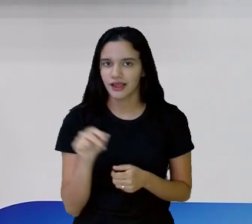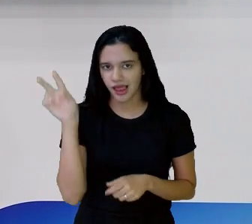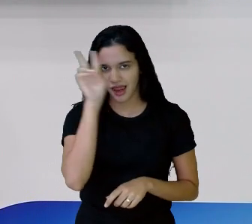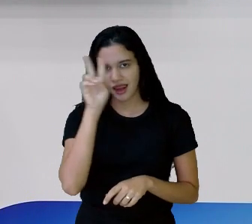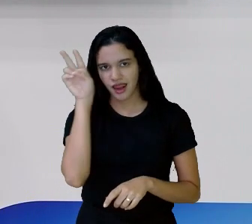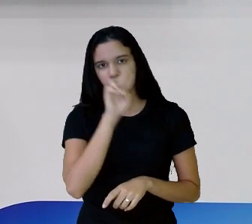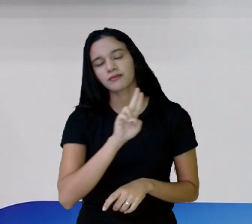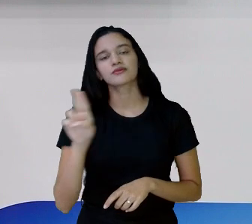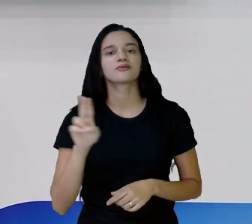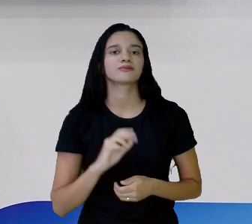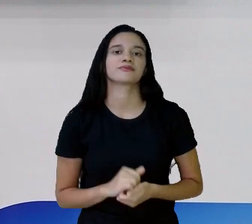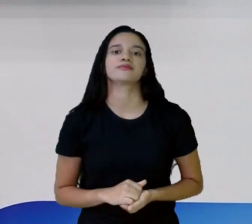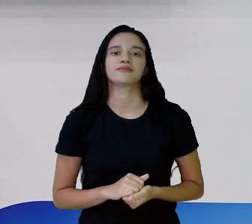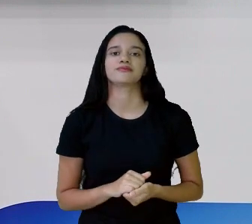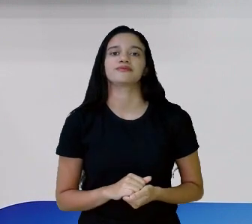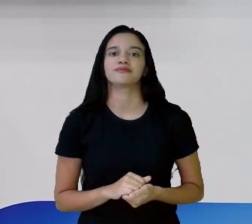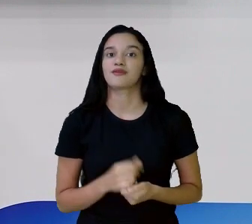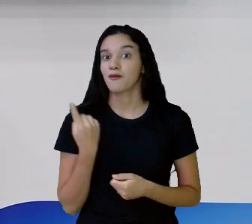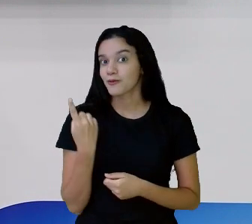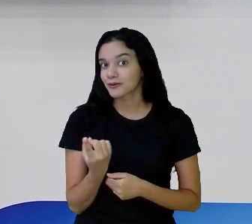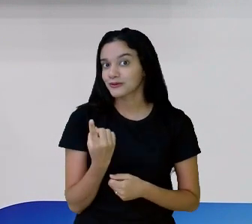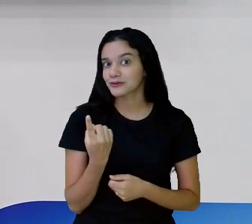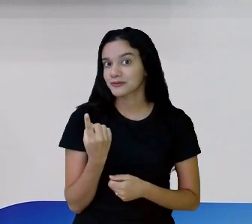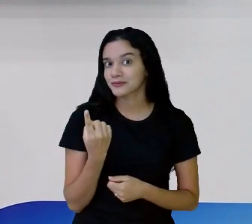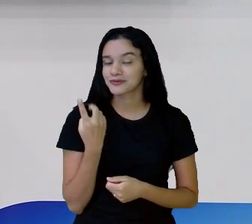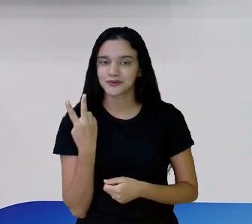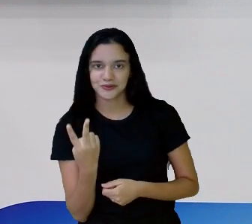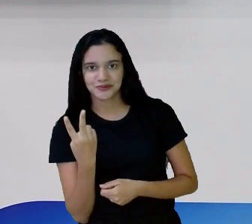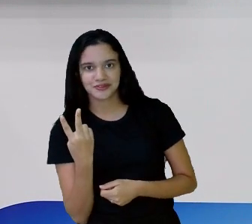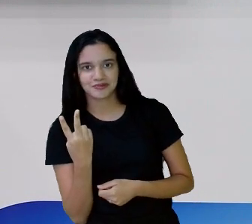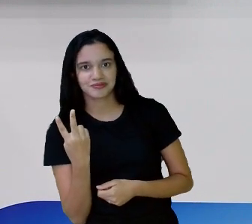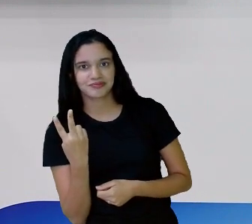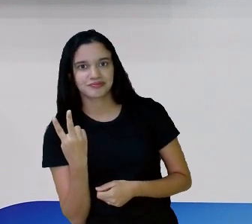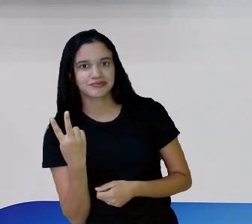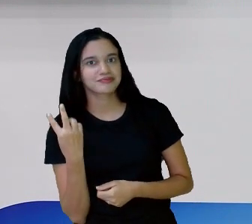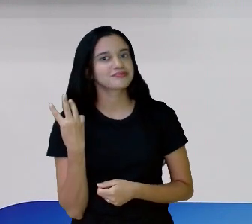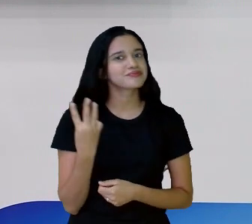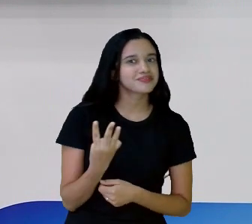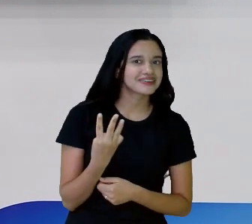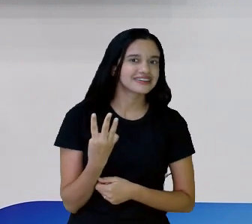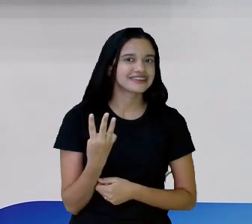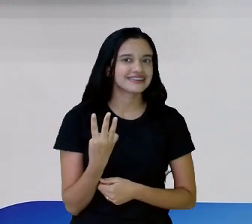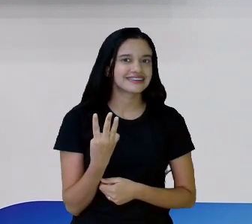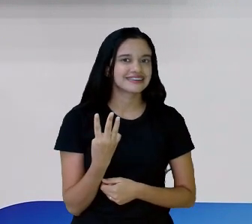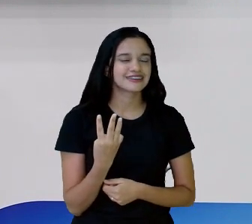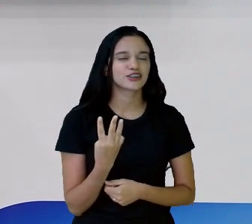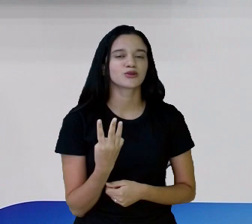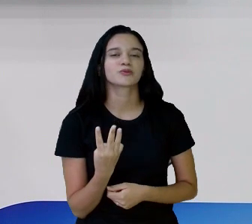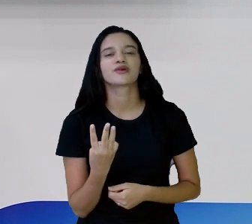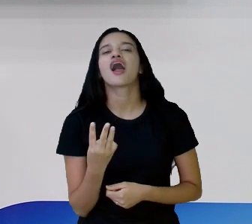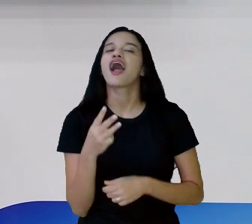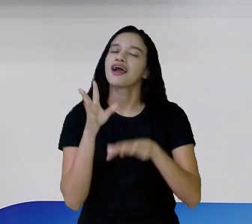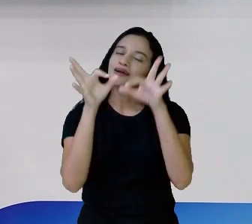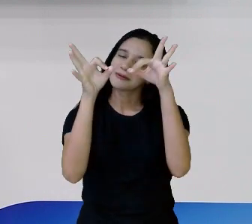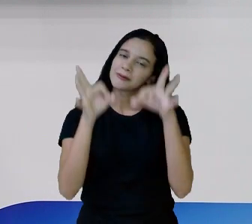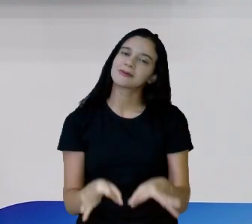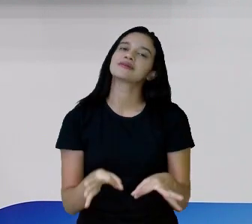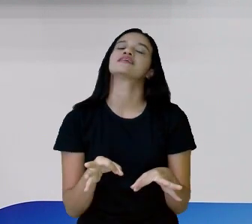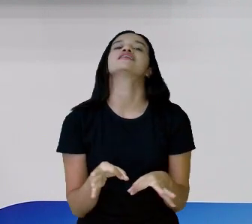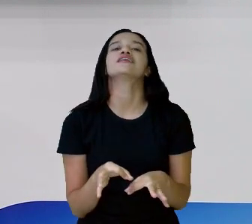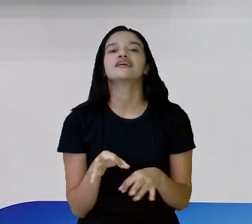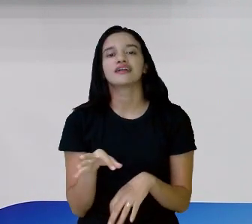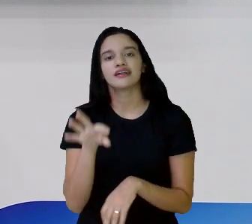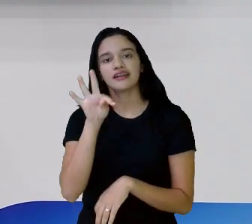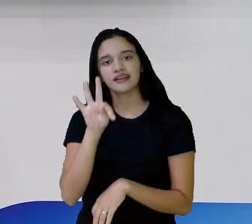lembra o nome dele? Dou-lhe uma, dou-lhe duas, dou-lhe três, acertou quem